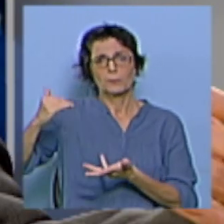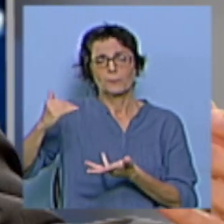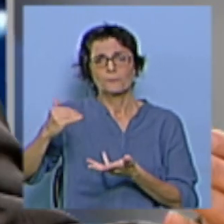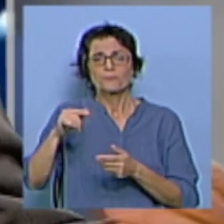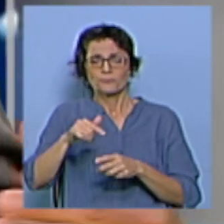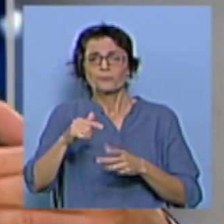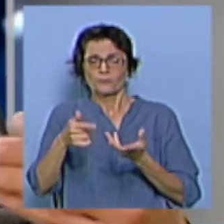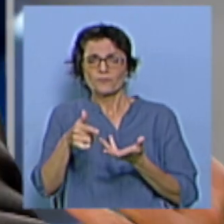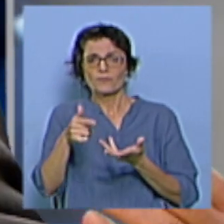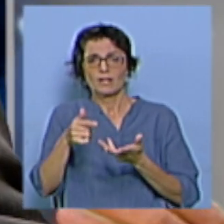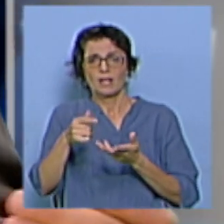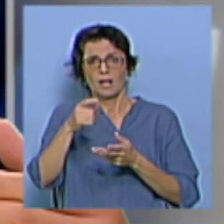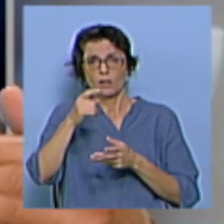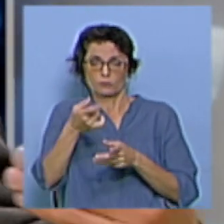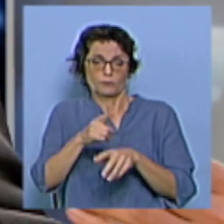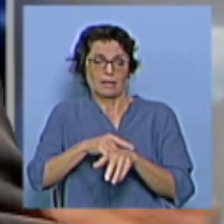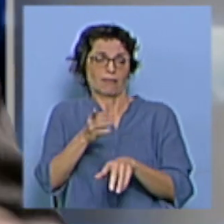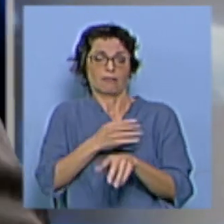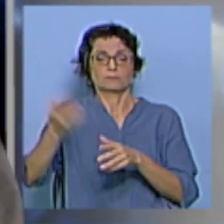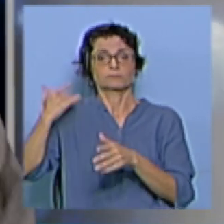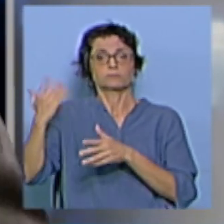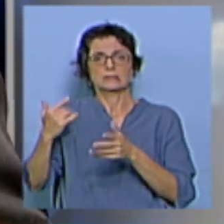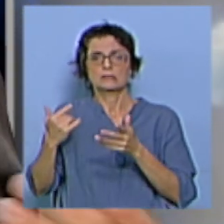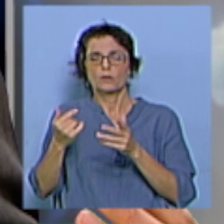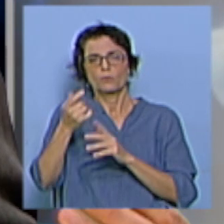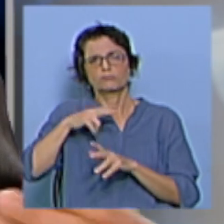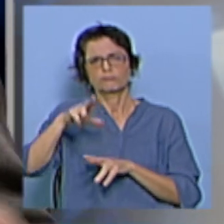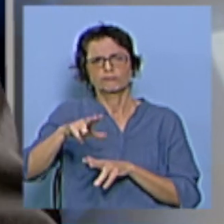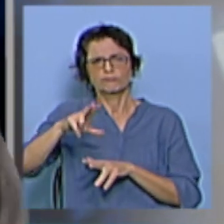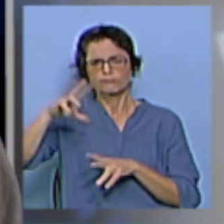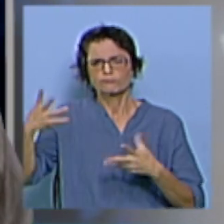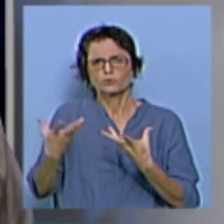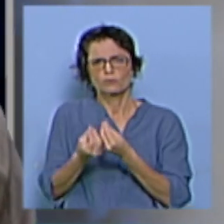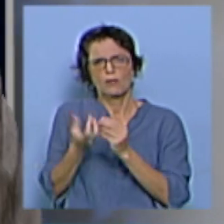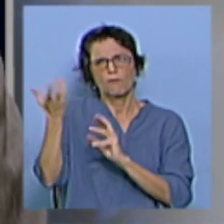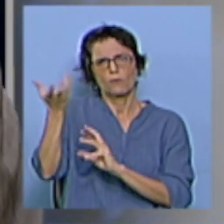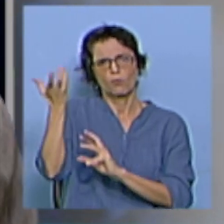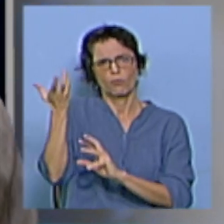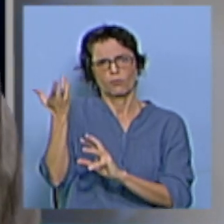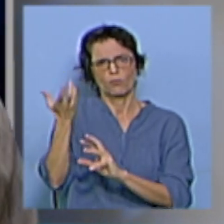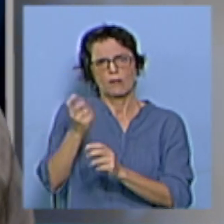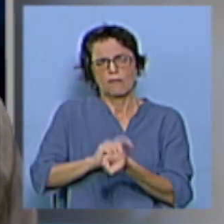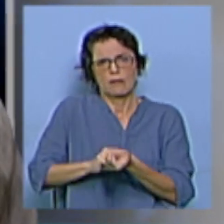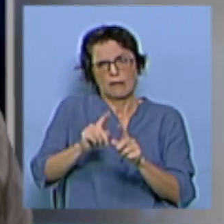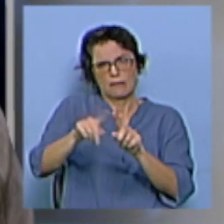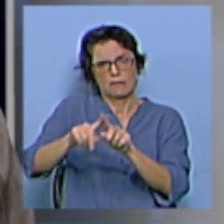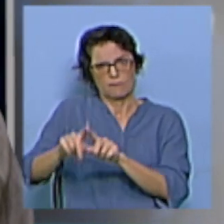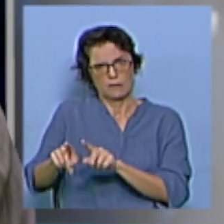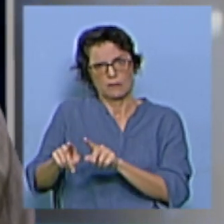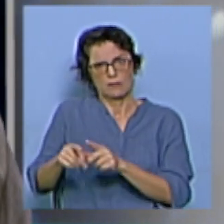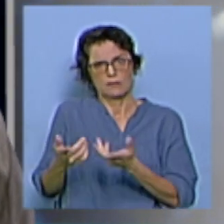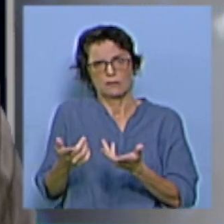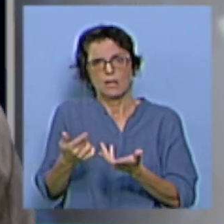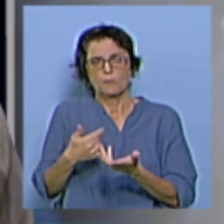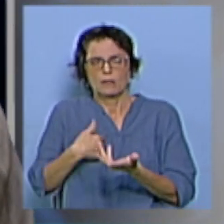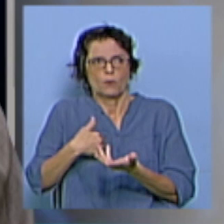envolvia uma multiplicidade de etnias, de culturas e também de cores de pele, não está voltado e não tem essa mentalidade. Por